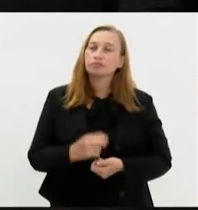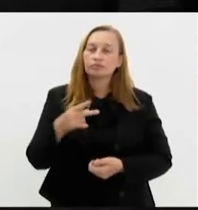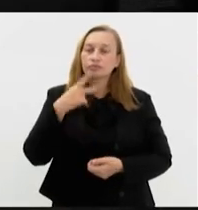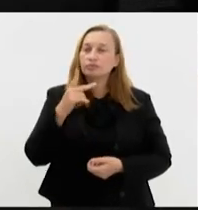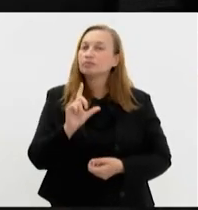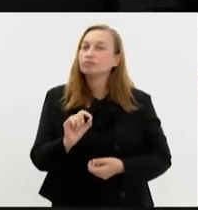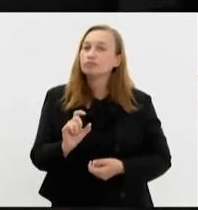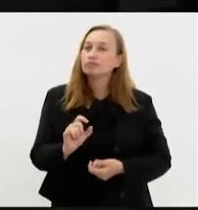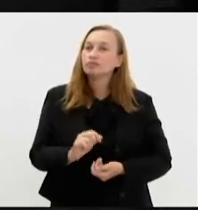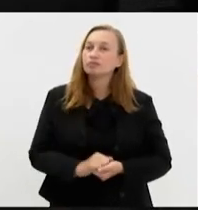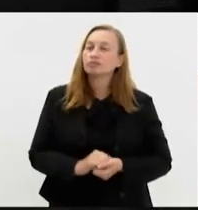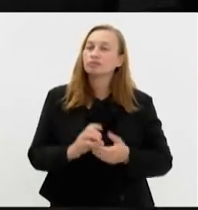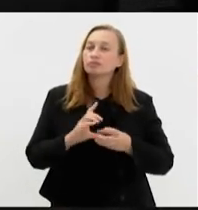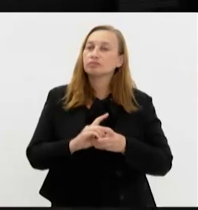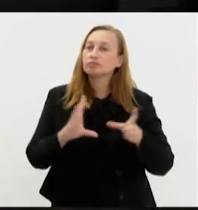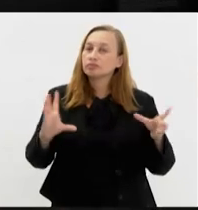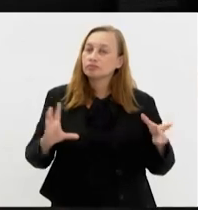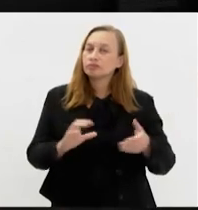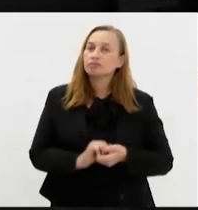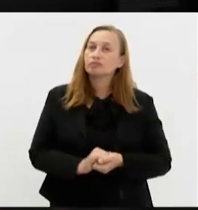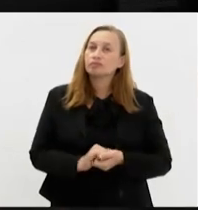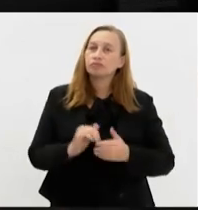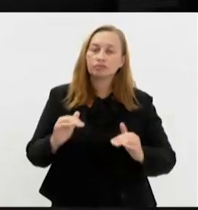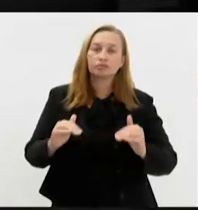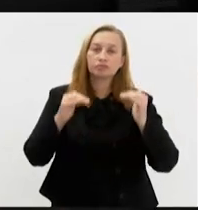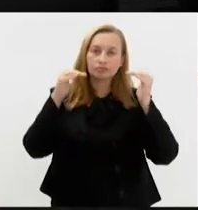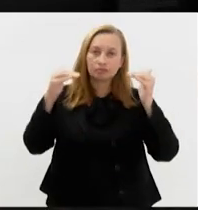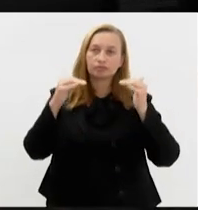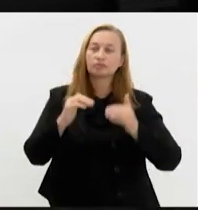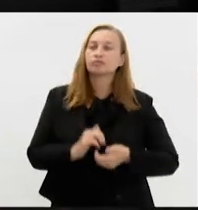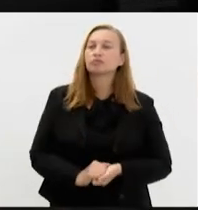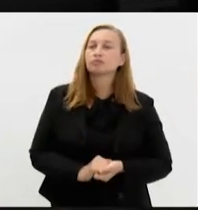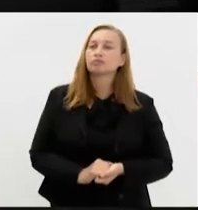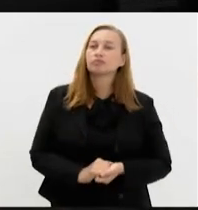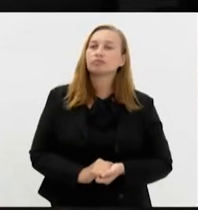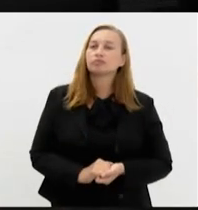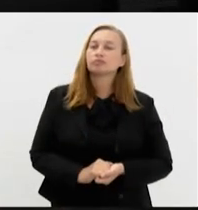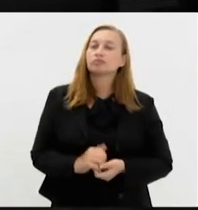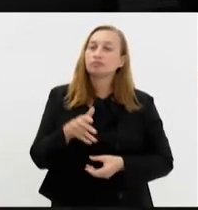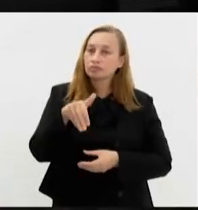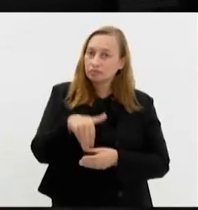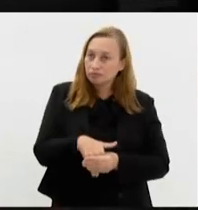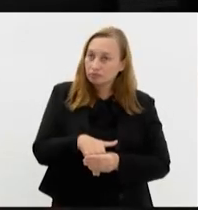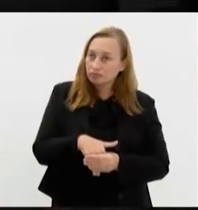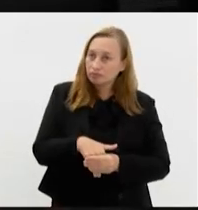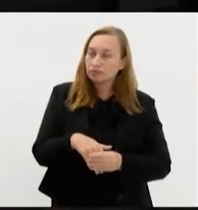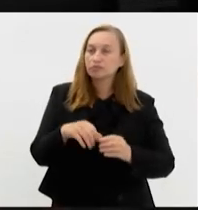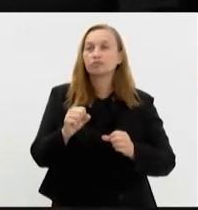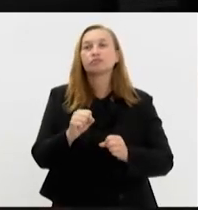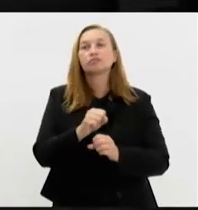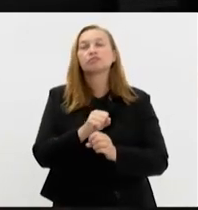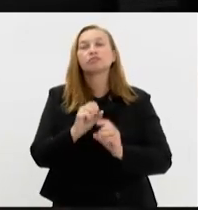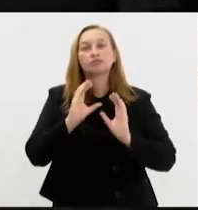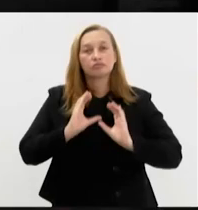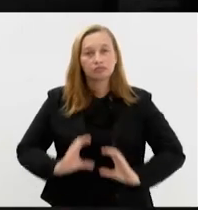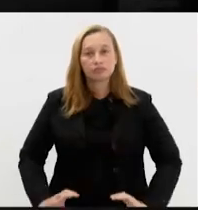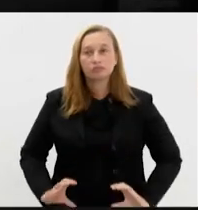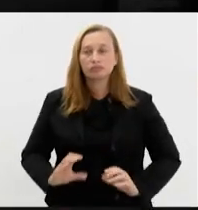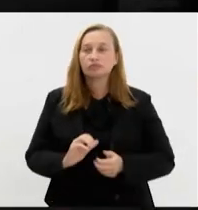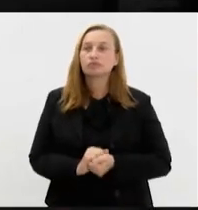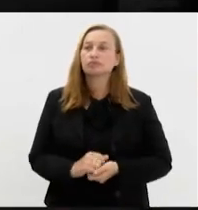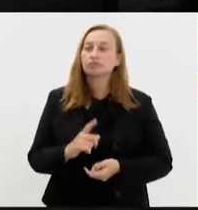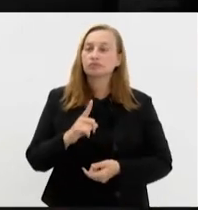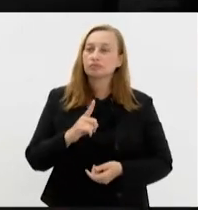aqui de democracia de soberania do voto de cidadania se eu tenho uma